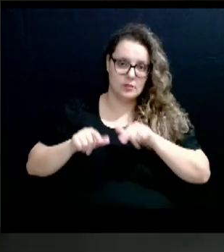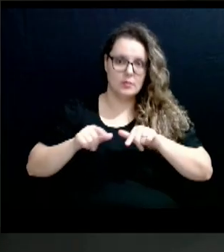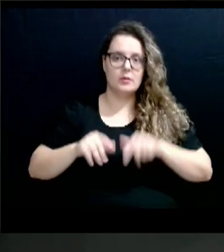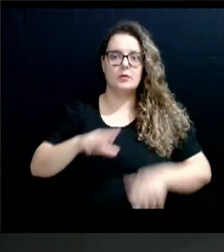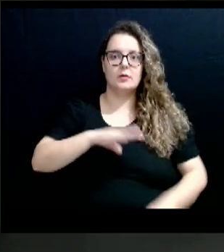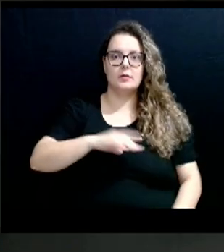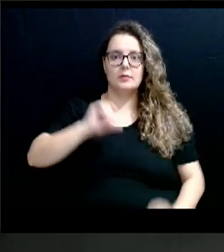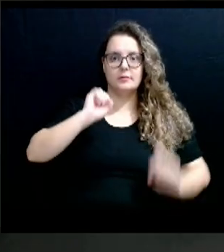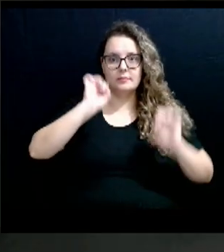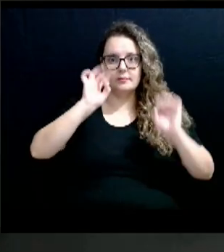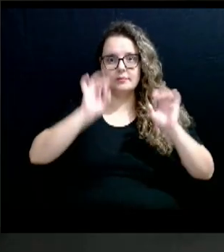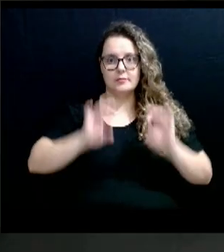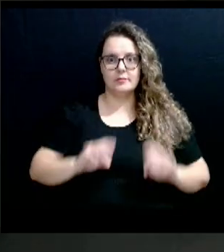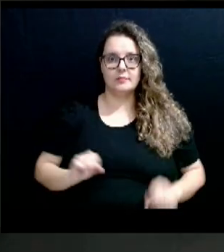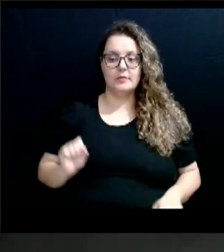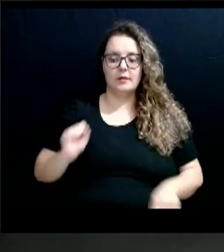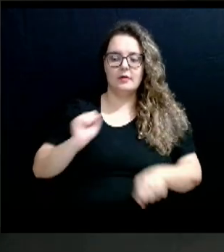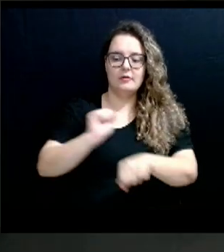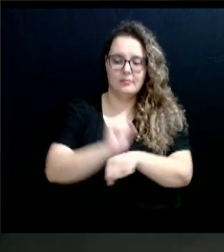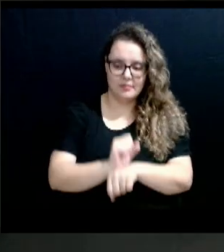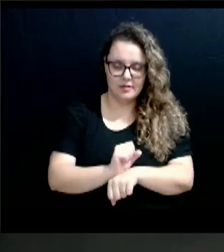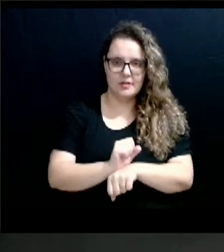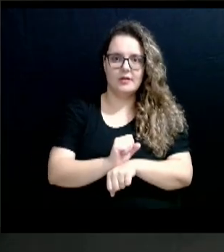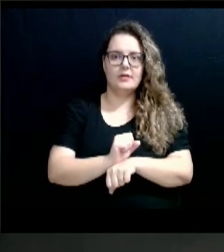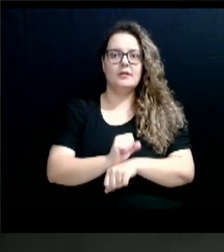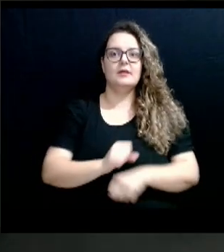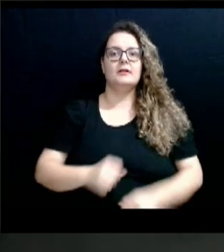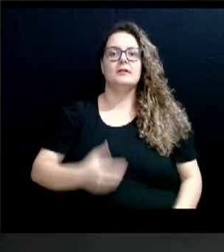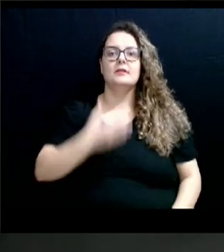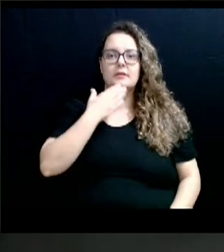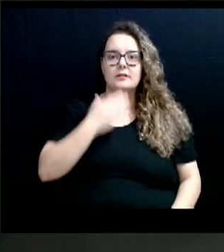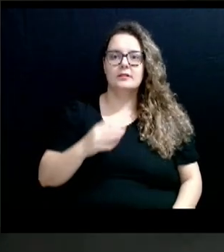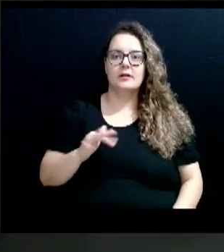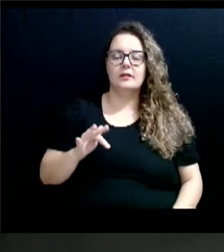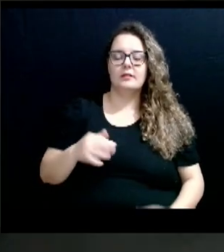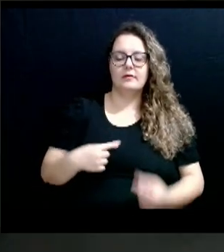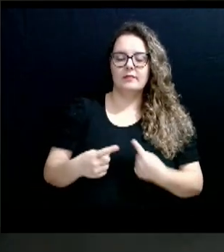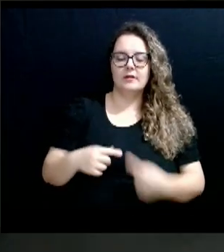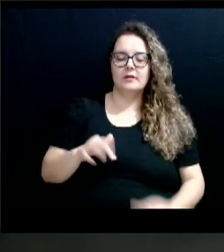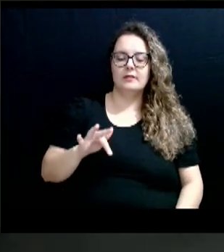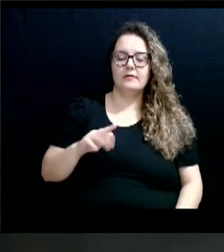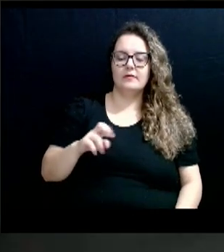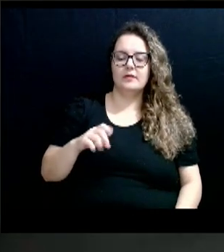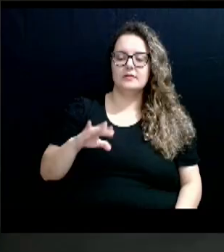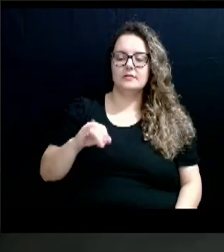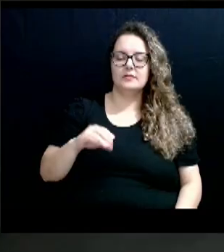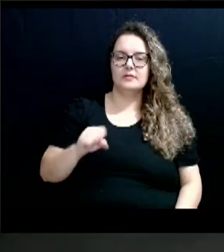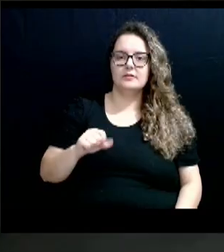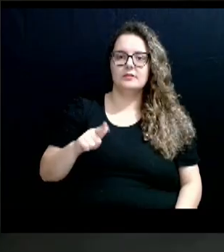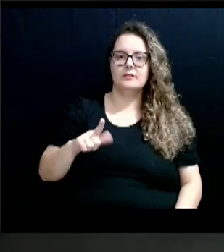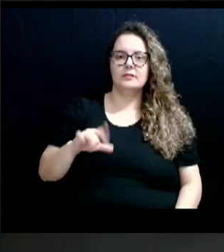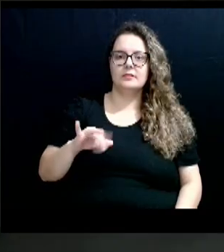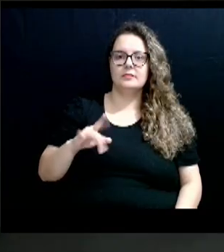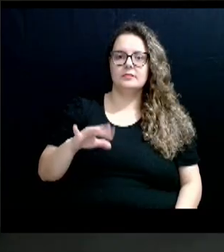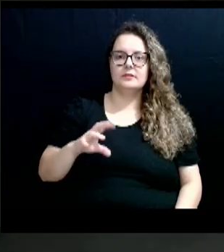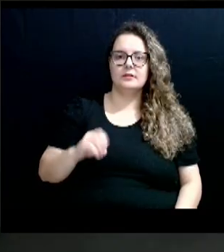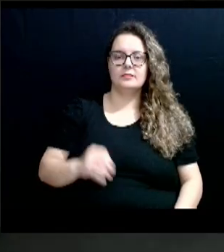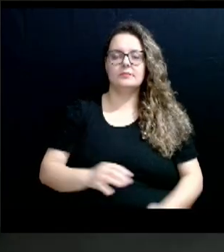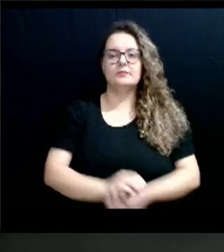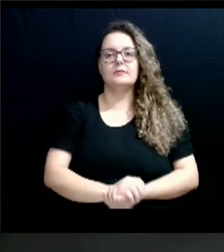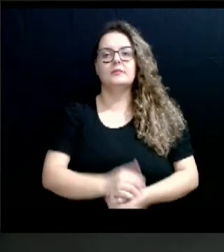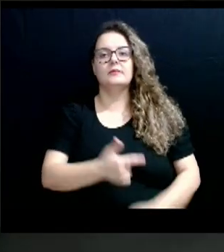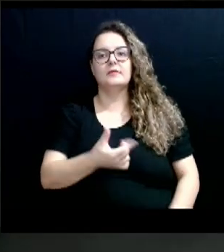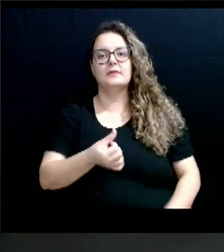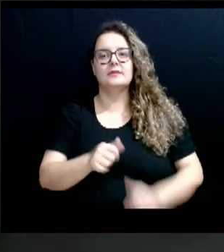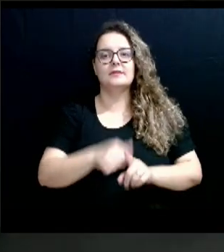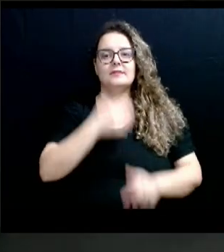parada de Natal na Avenida Francisco Glicério, no dia 6 de dezembro. Muito bem, já vamos aí nesse clima